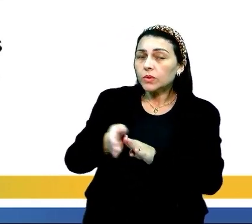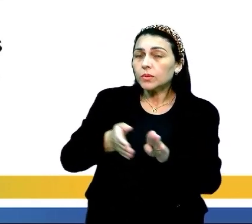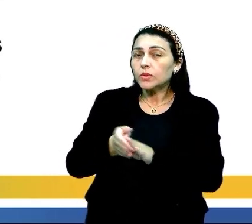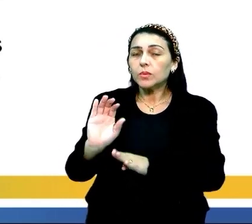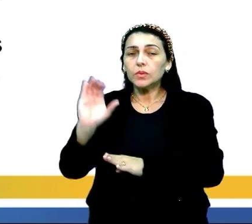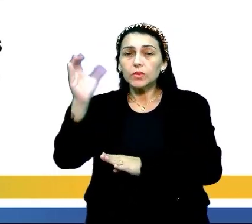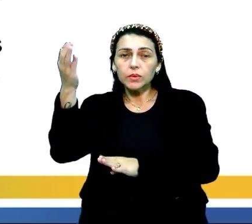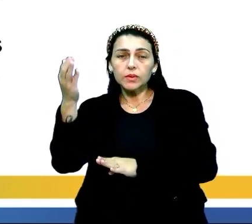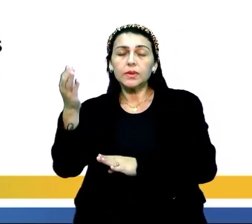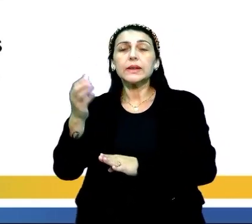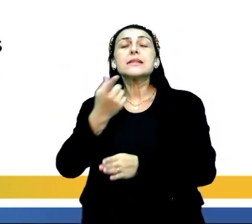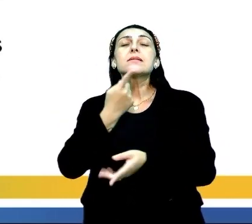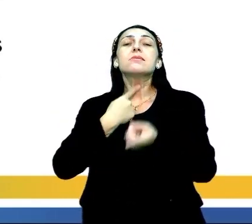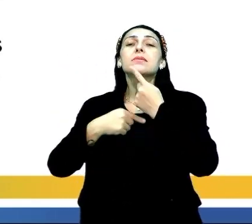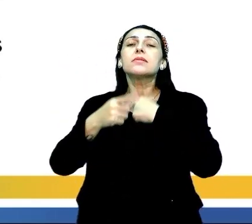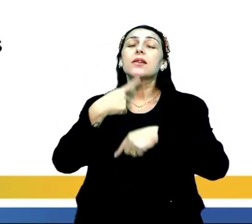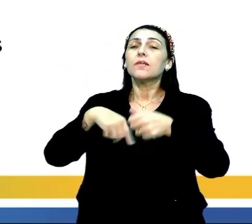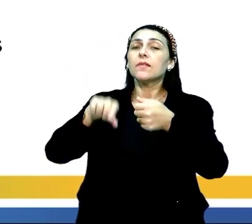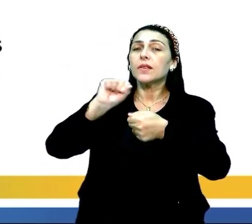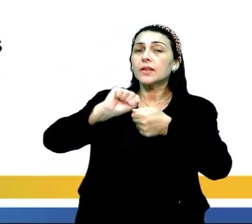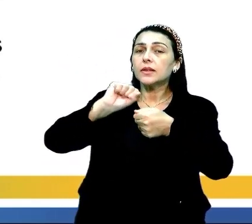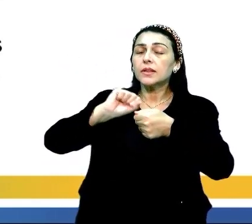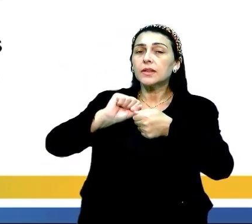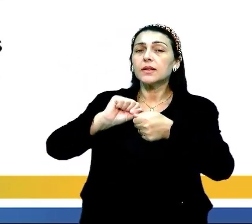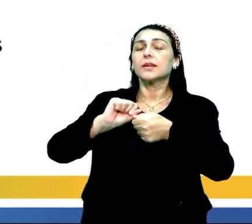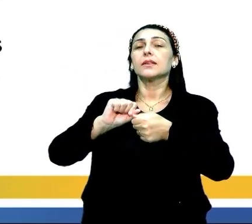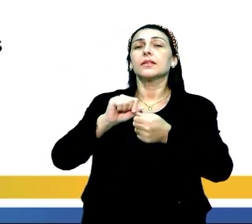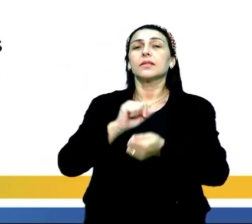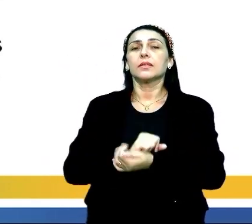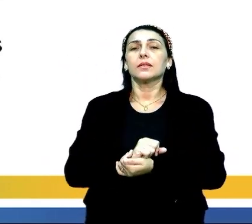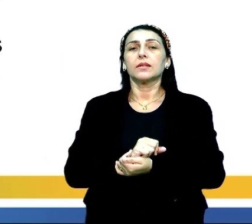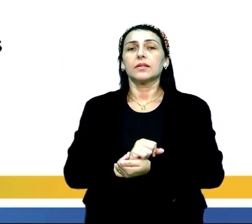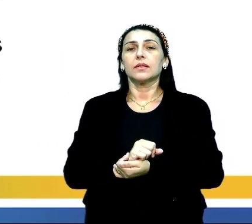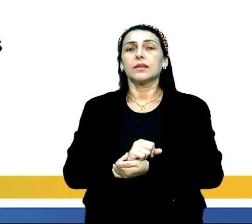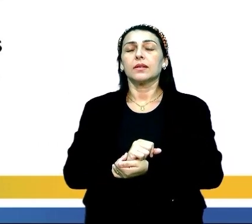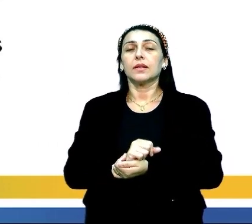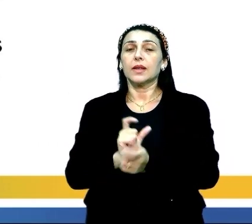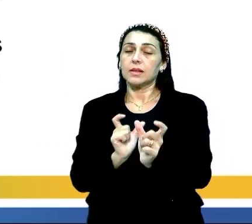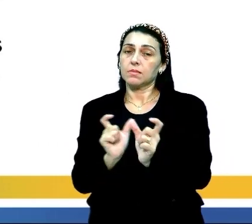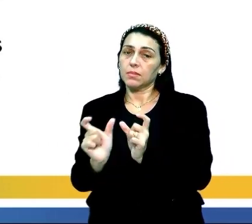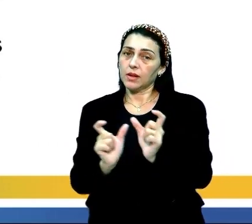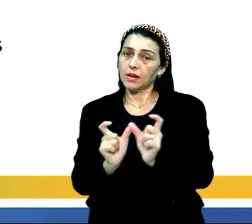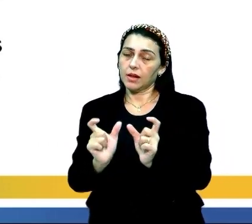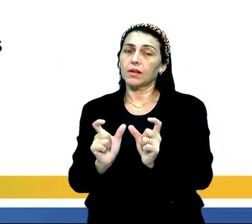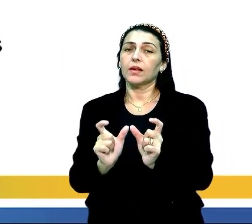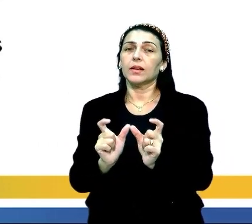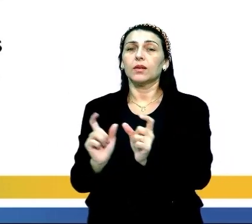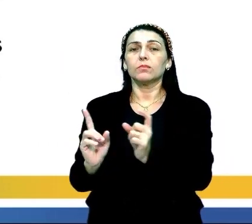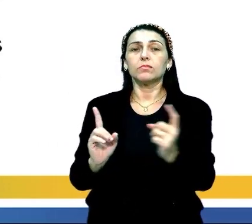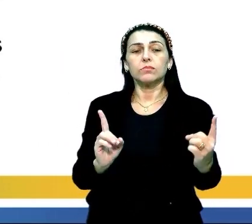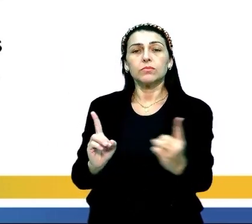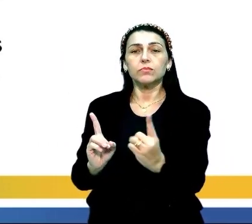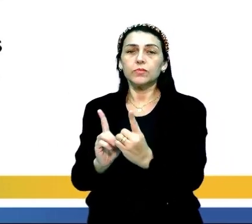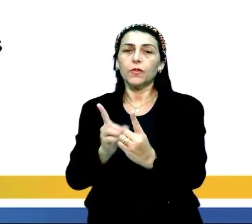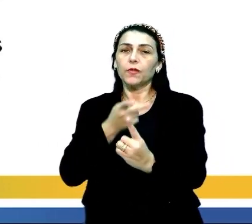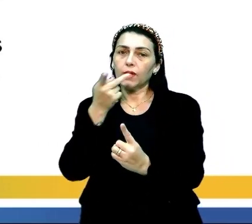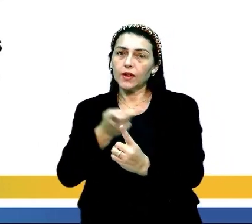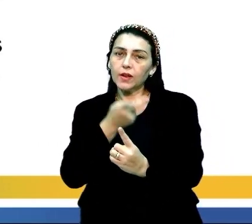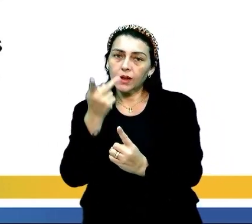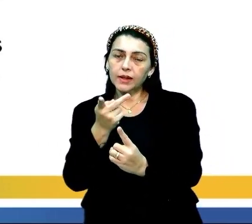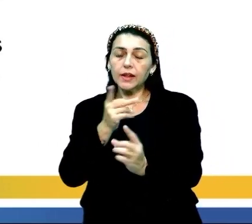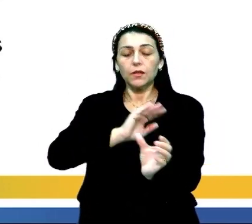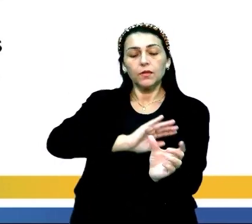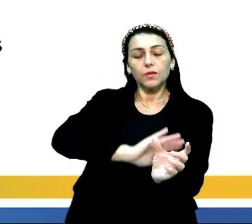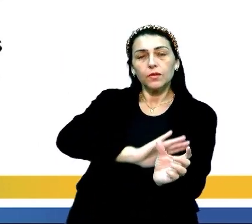se deseja produzir naquele a quem as palavras são dirigidas. Então, essa função conotativa,